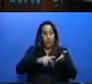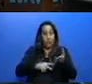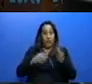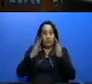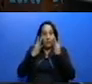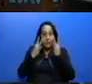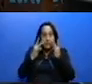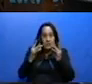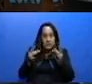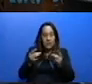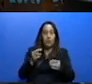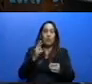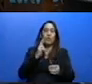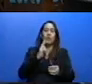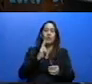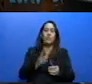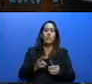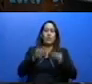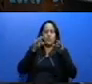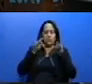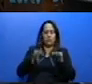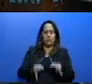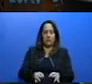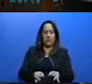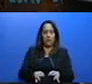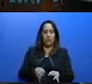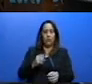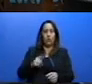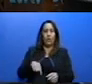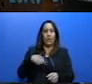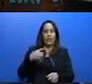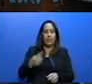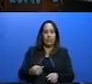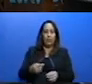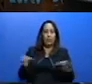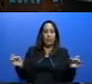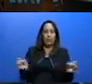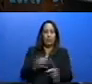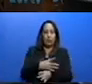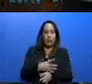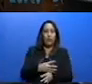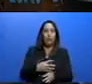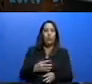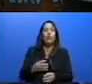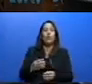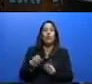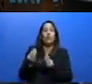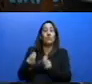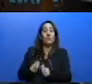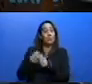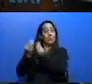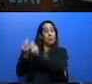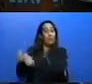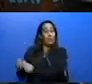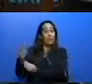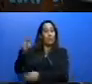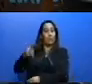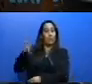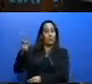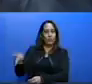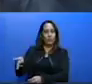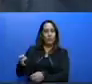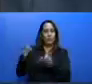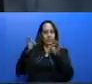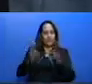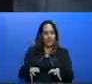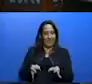atenção, responder bem caprichado e depois de tudo prontinho, vocês vão enviar para a professora,